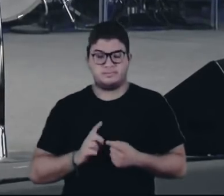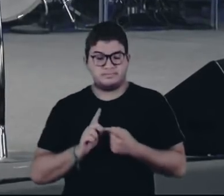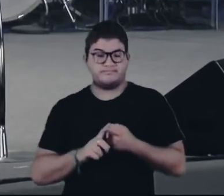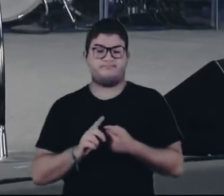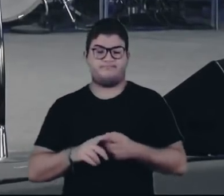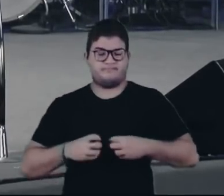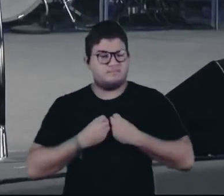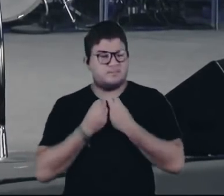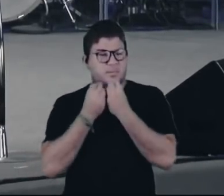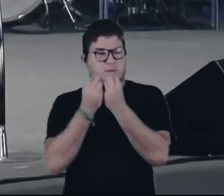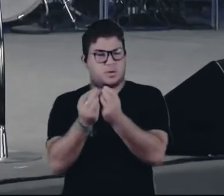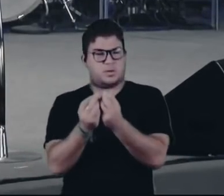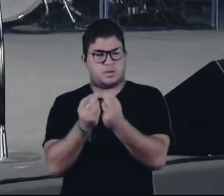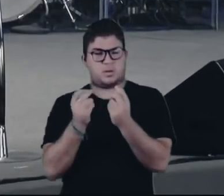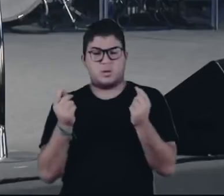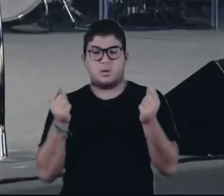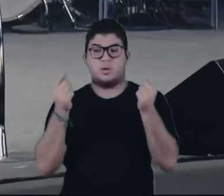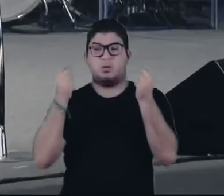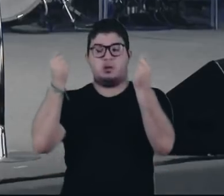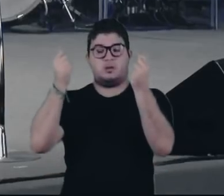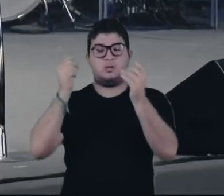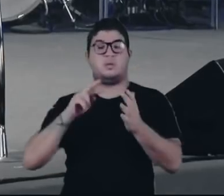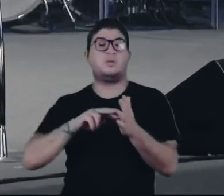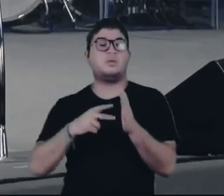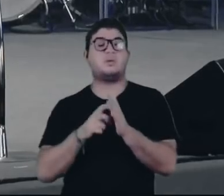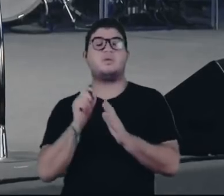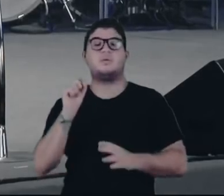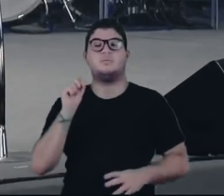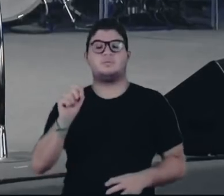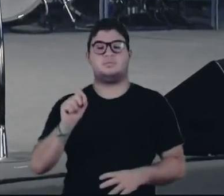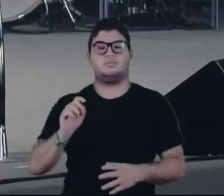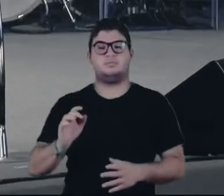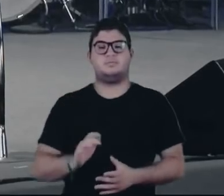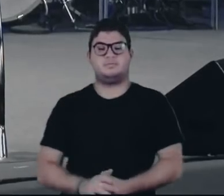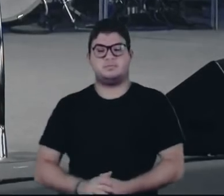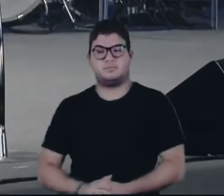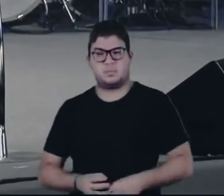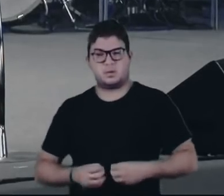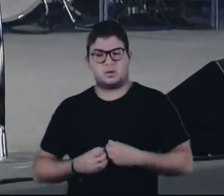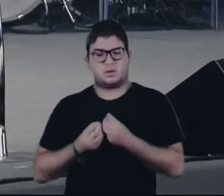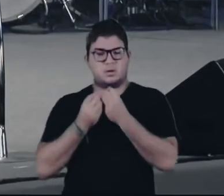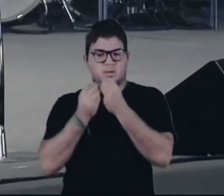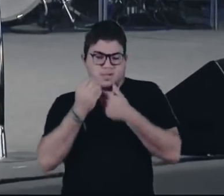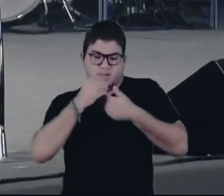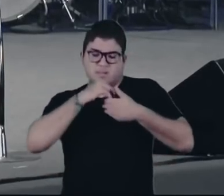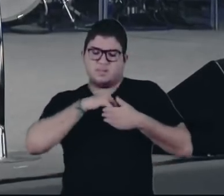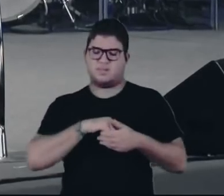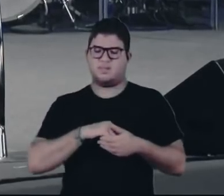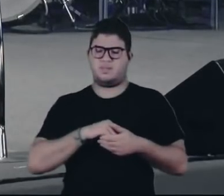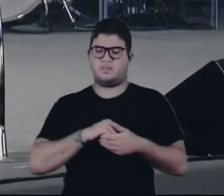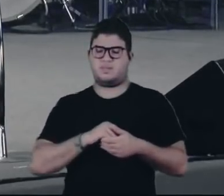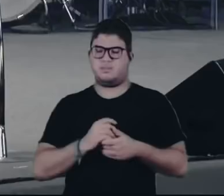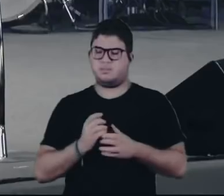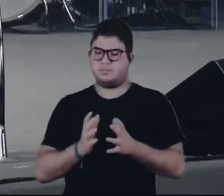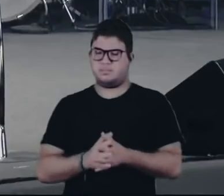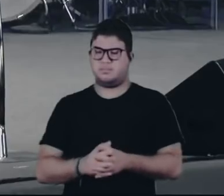entregou o seu tesouro. O que isso significa, pastor? Ela colocou